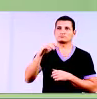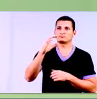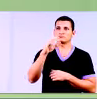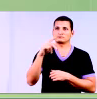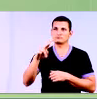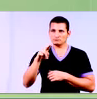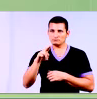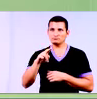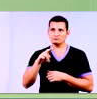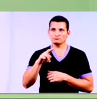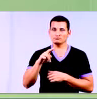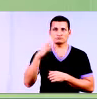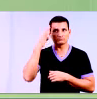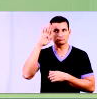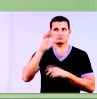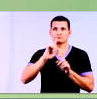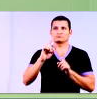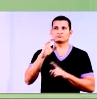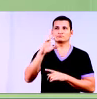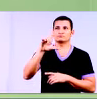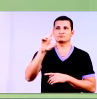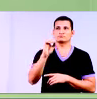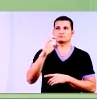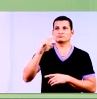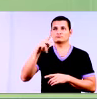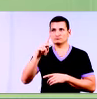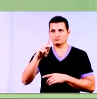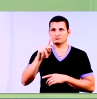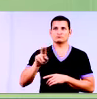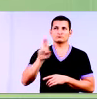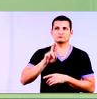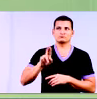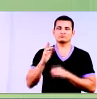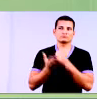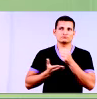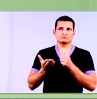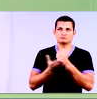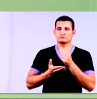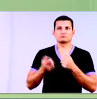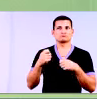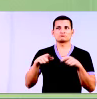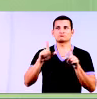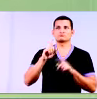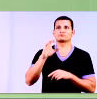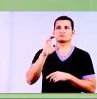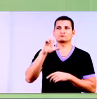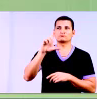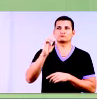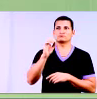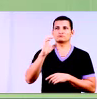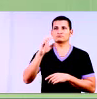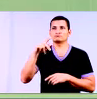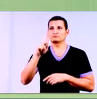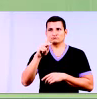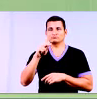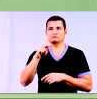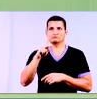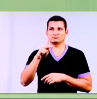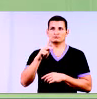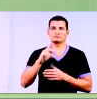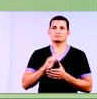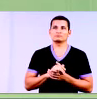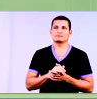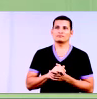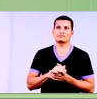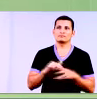Para o usuário básico, gente, para uma empresa, para o usuário doméstico, eu não preciso de um grande clock, tá? Então, pelo menos as máquinas de 5